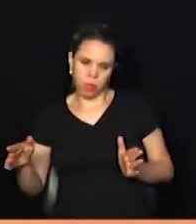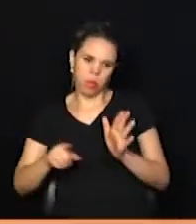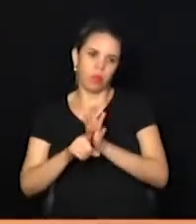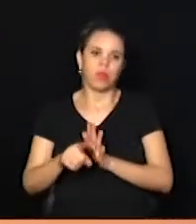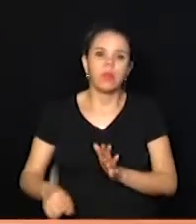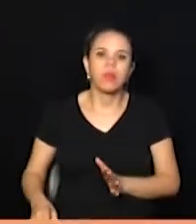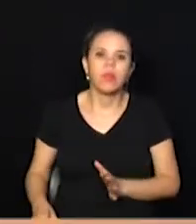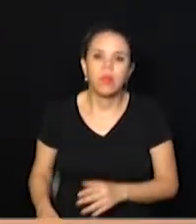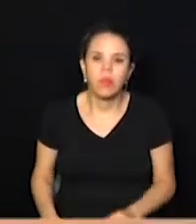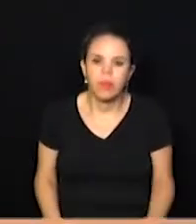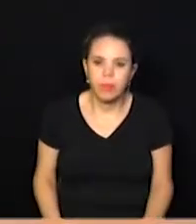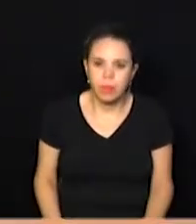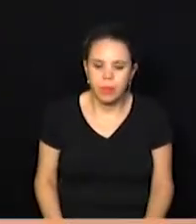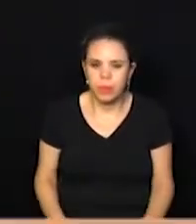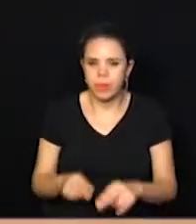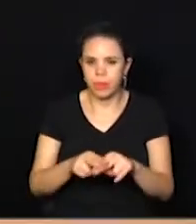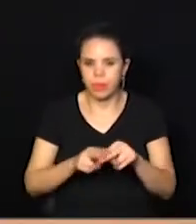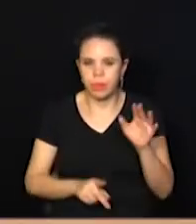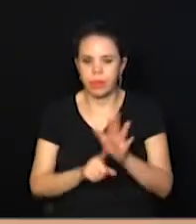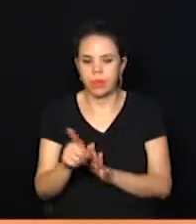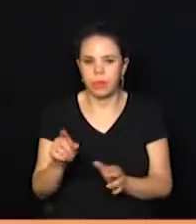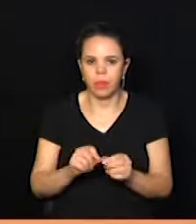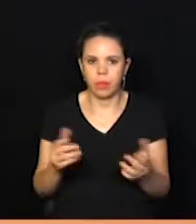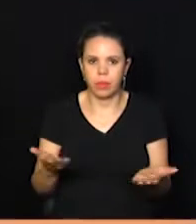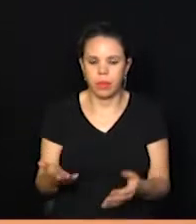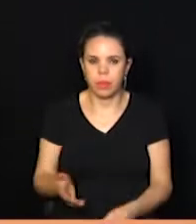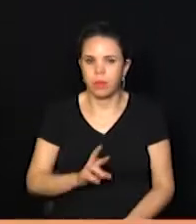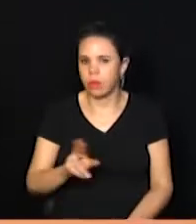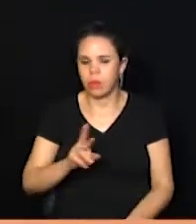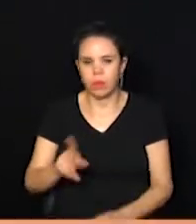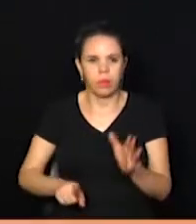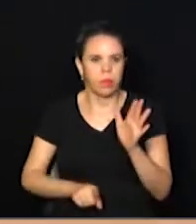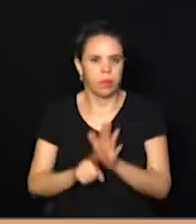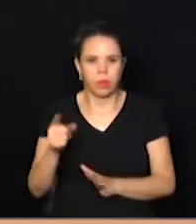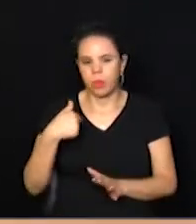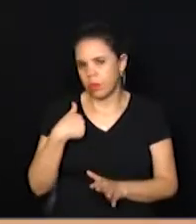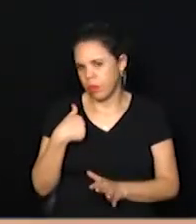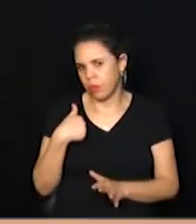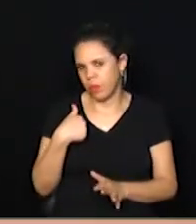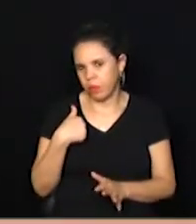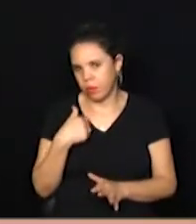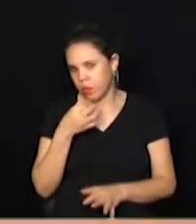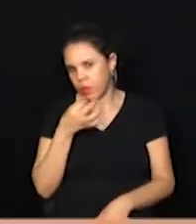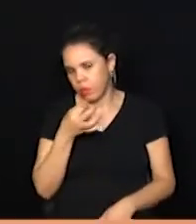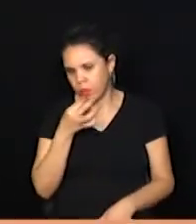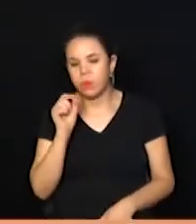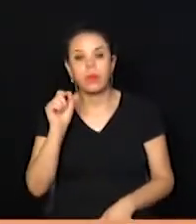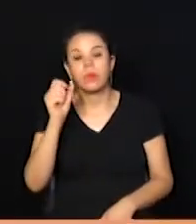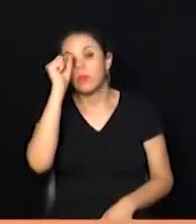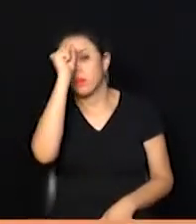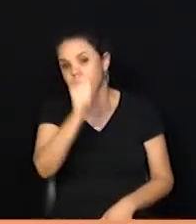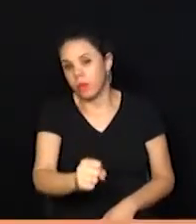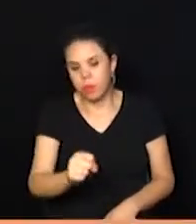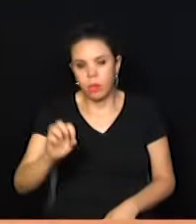investigação. Por isso que a pergunta que a gente faz hoje não é a pergunta, eu, pessoalmente, quem matou o